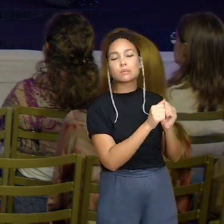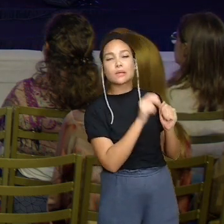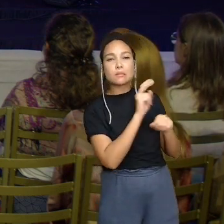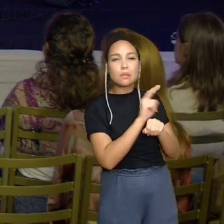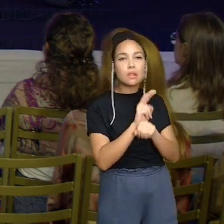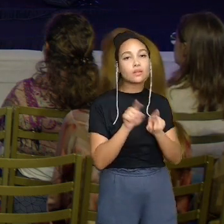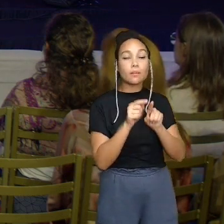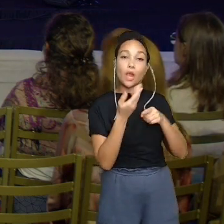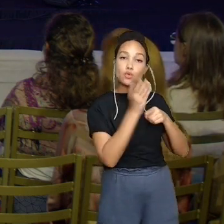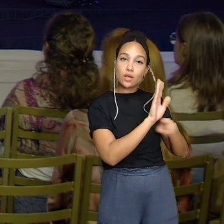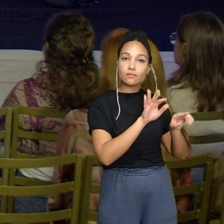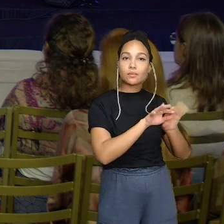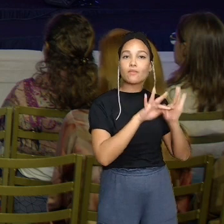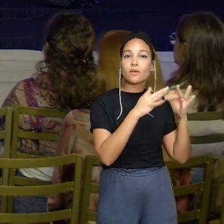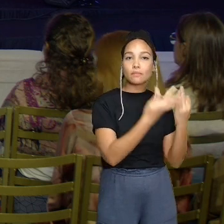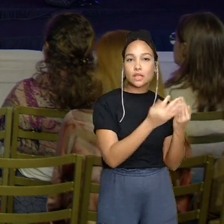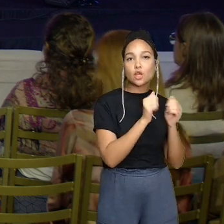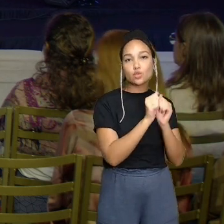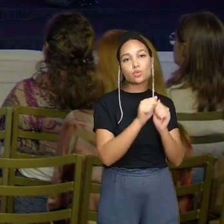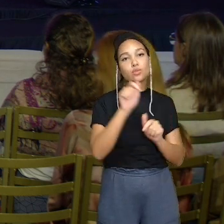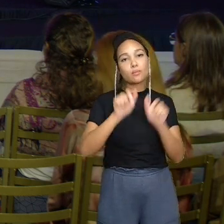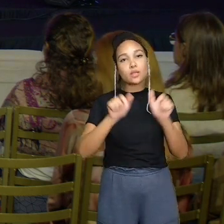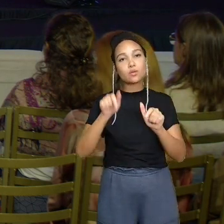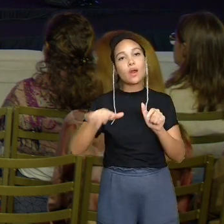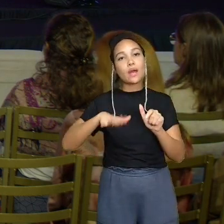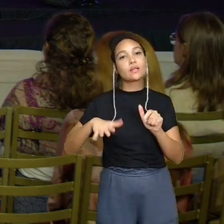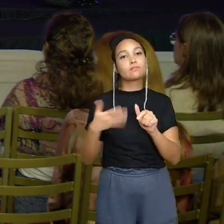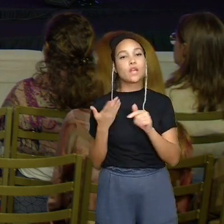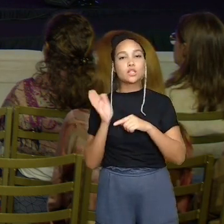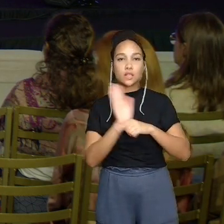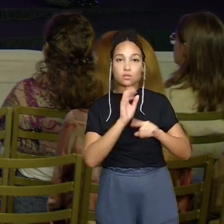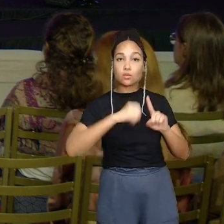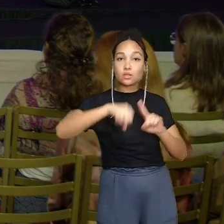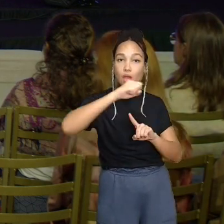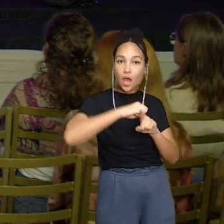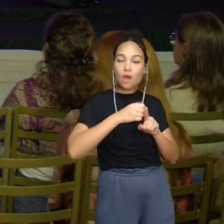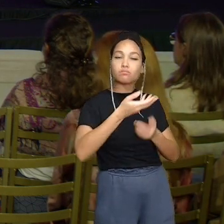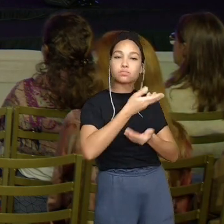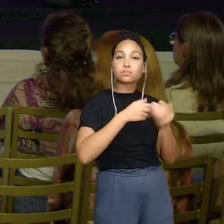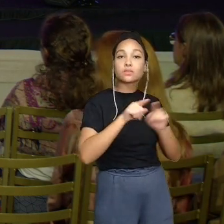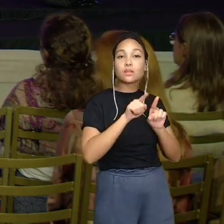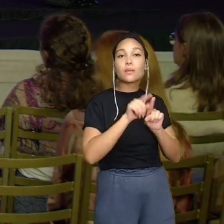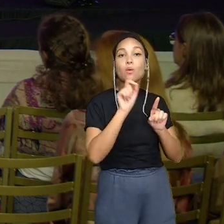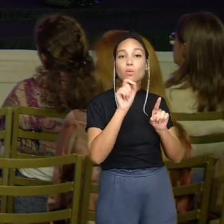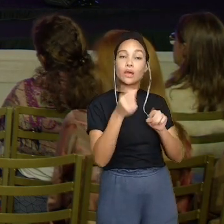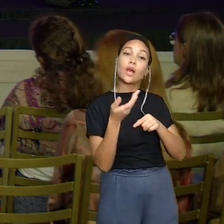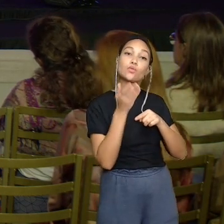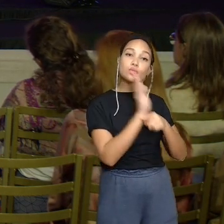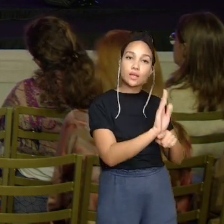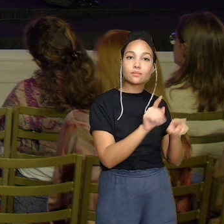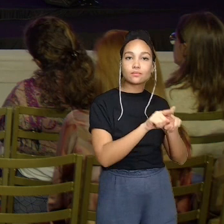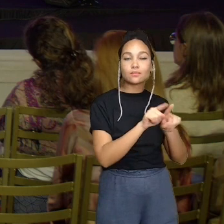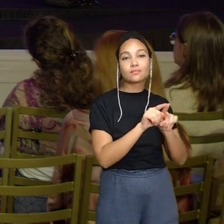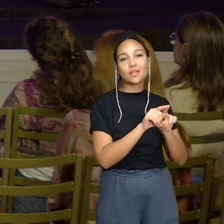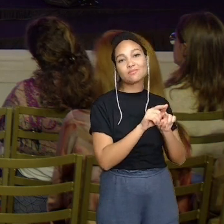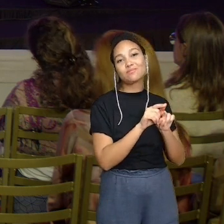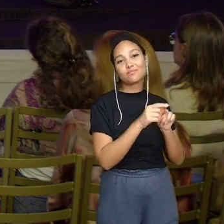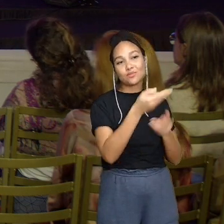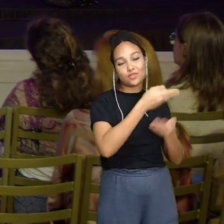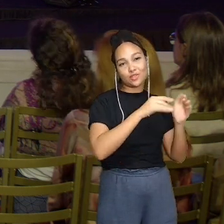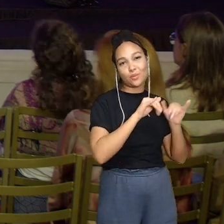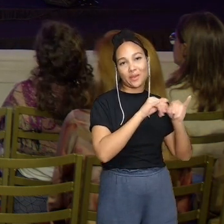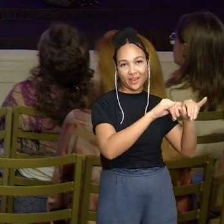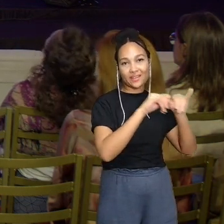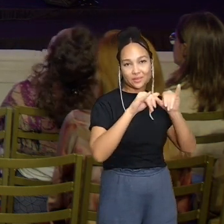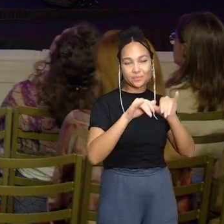com uma equipe de assistência social e também no auxílio, justamente também com esses mercadinhos. Né? Então,